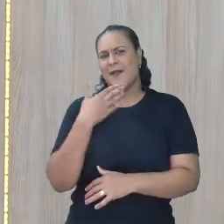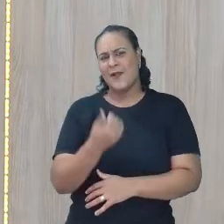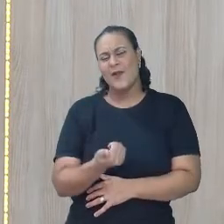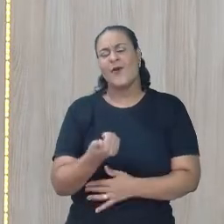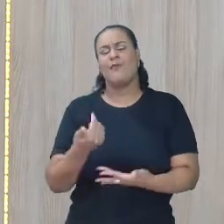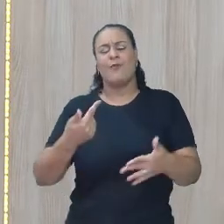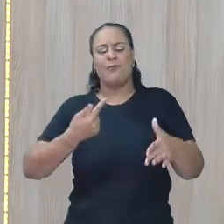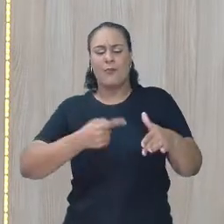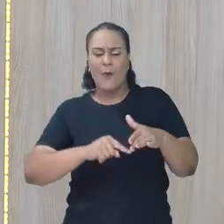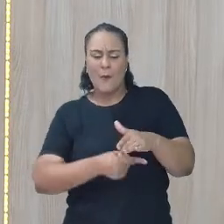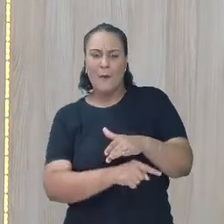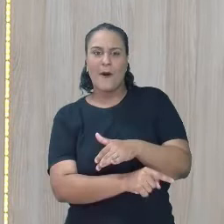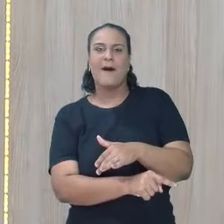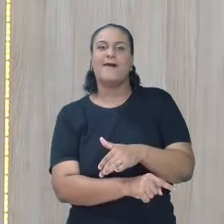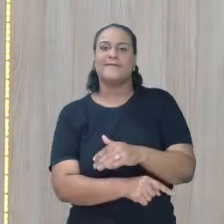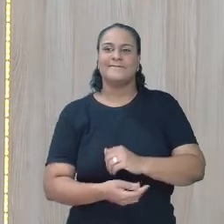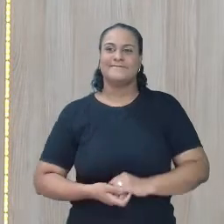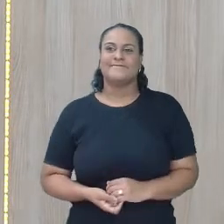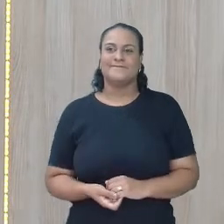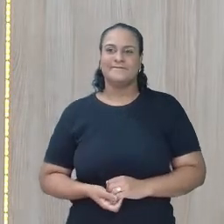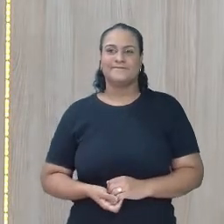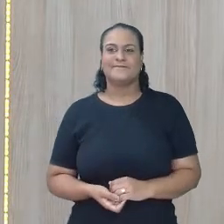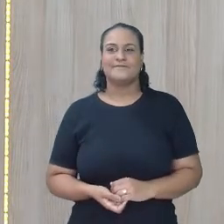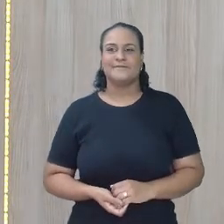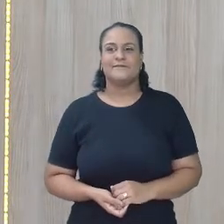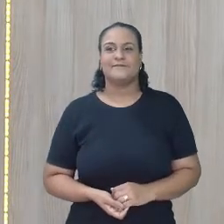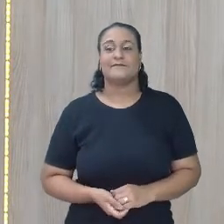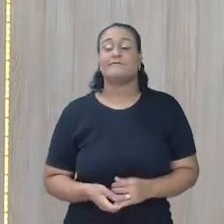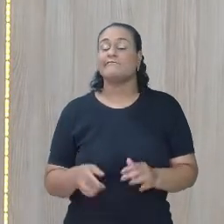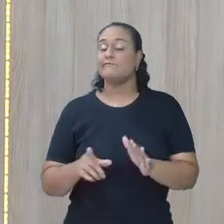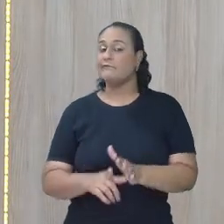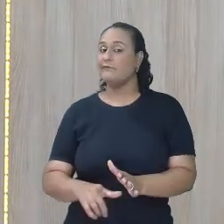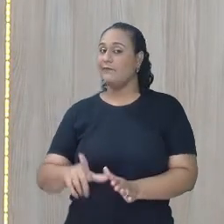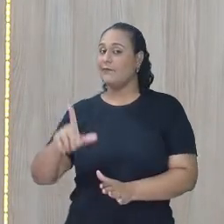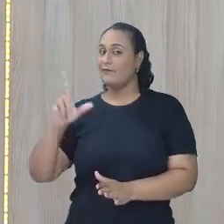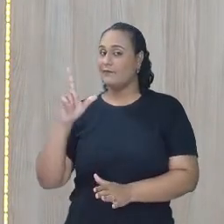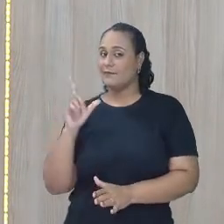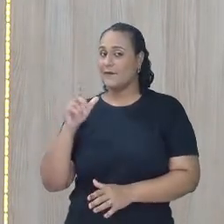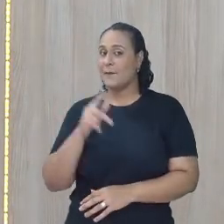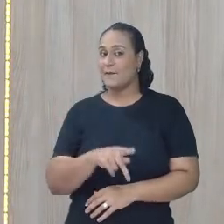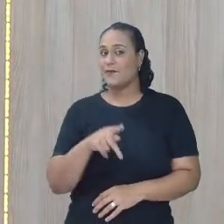aprofundado na sala de aula, tá bom? Vamos nessa. Antes disso,